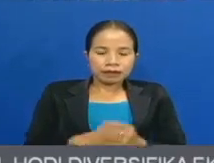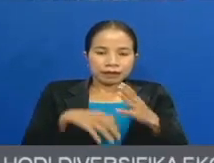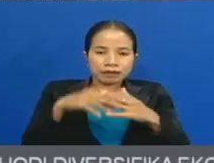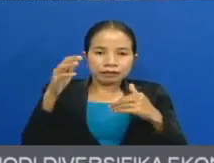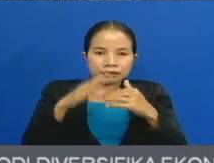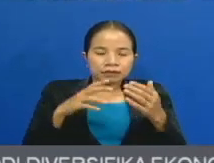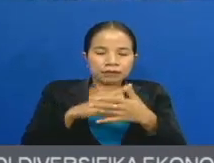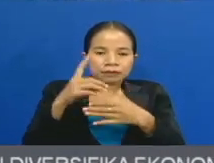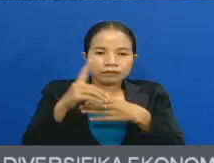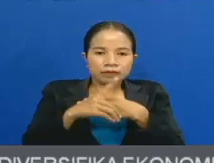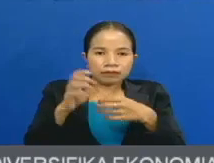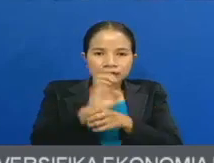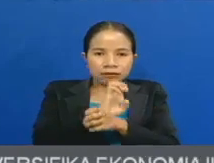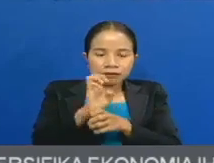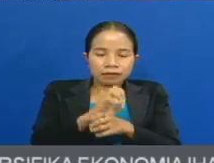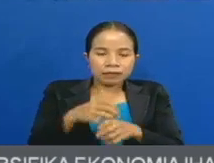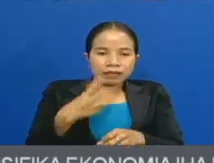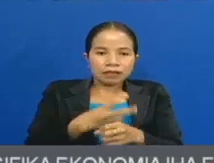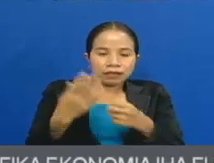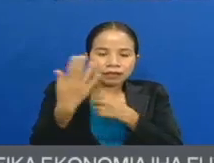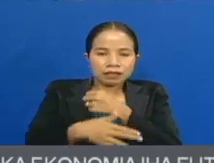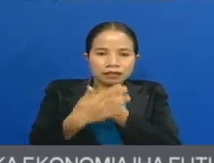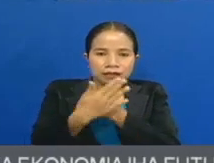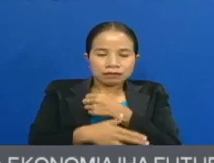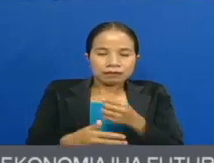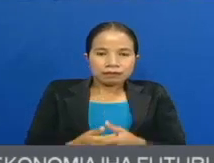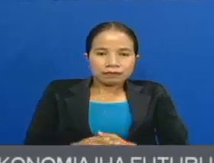infraestruturas de desenvolvimento econômico e itinerário.